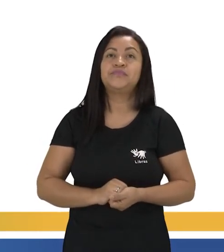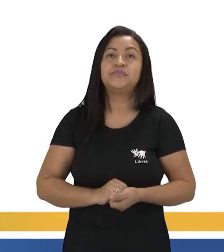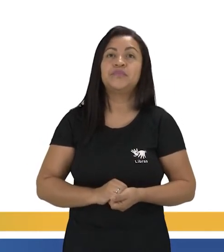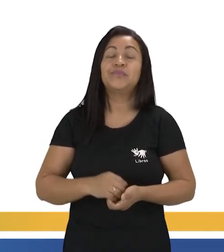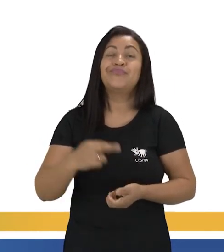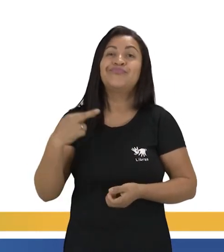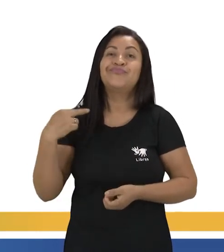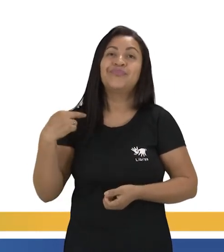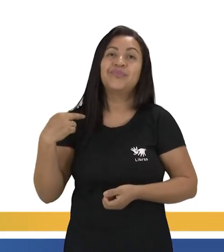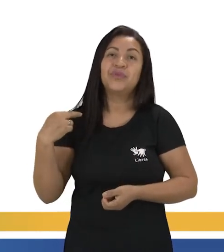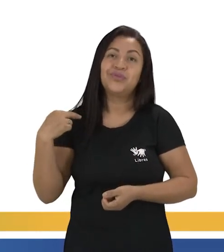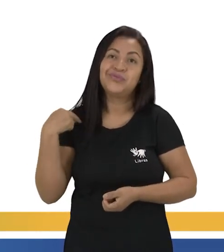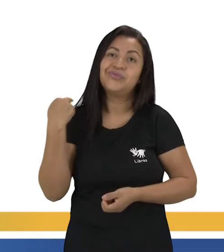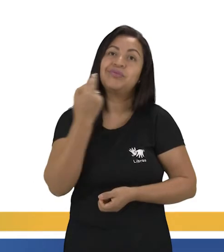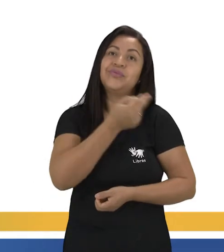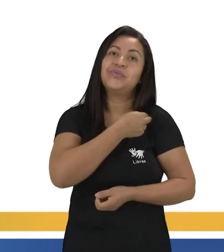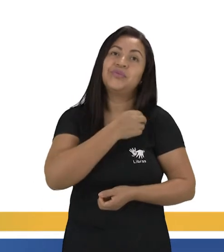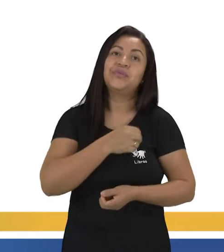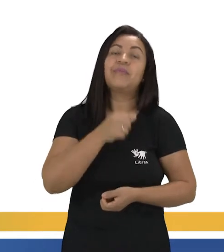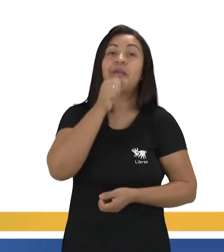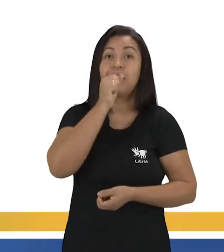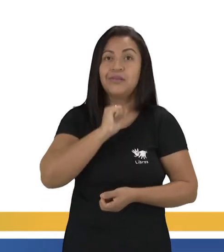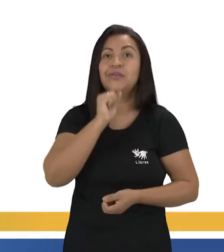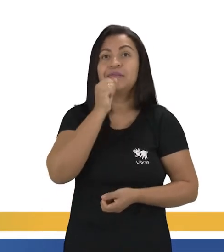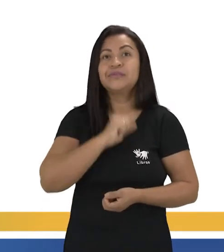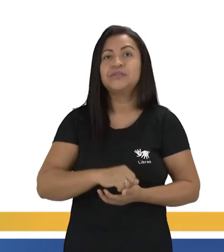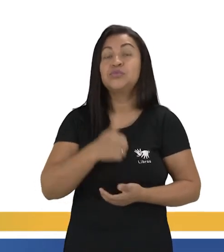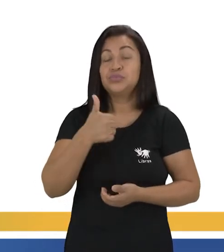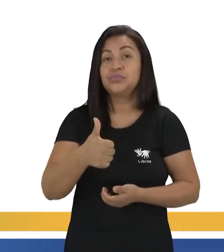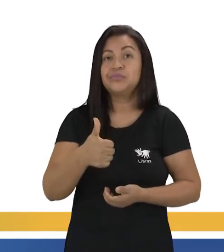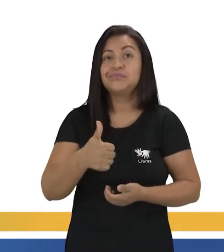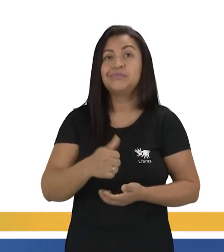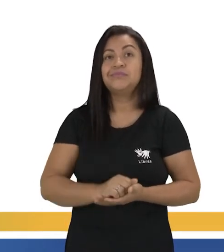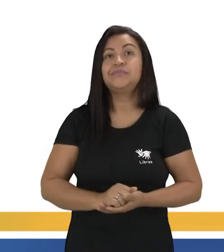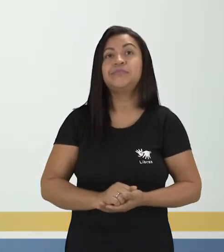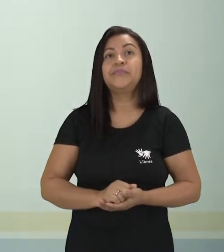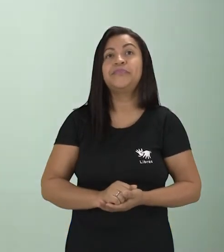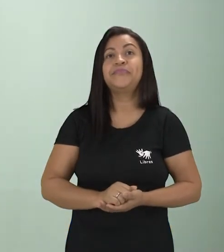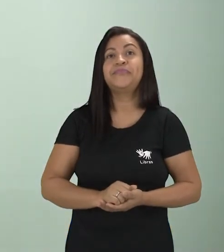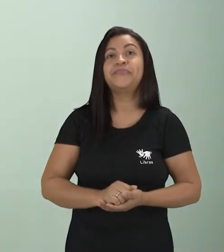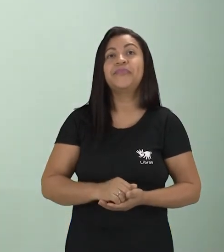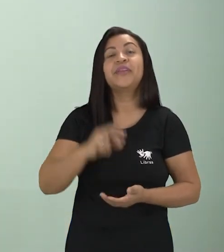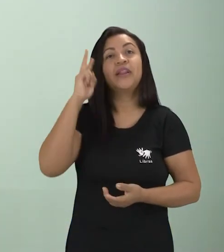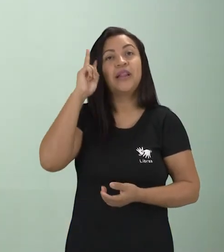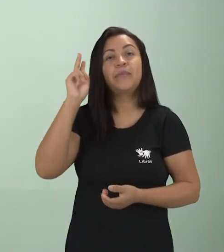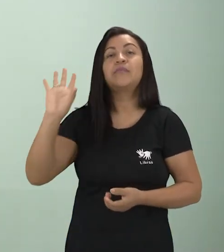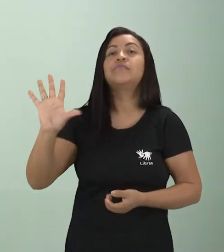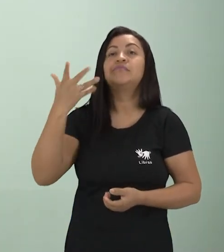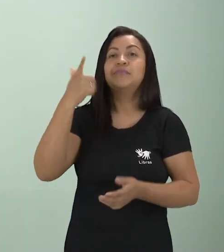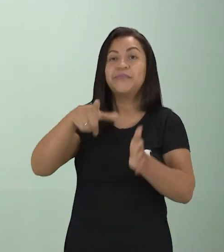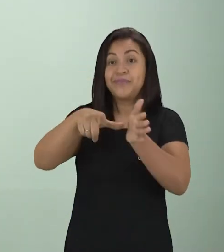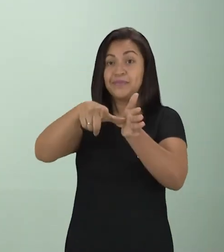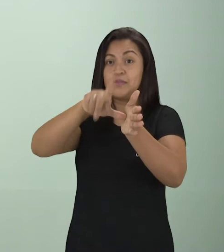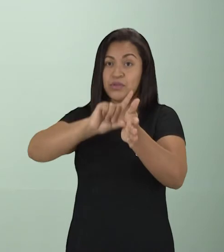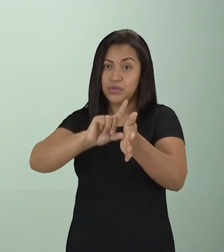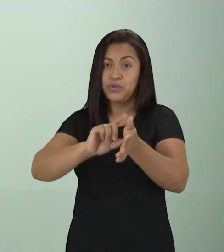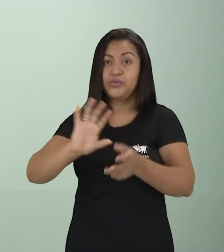Nós poderíamos ter tomado sorvete. Tudo bem? Então, lembra, uma ação antes de outra ação.